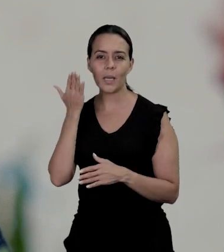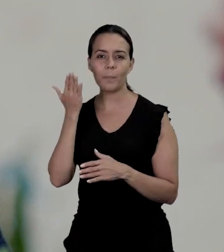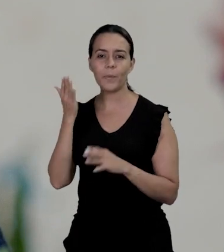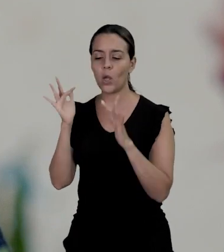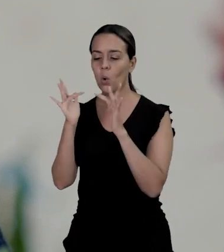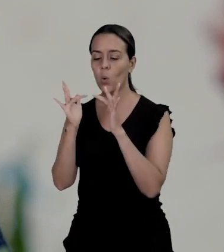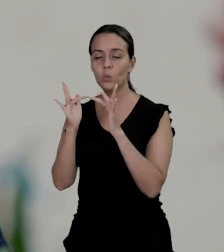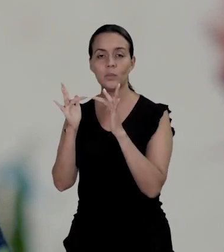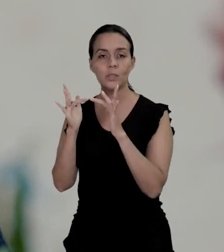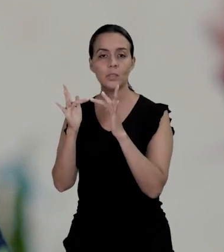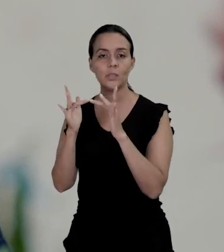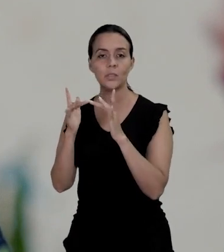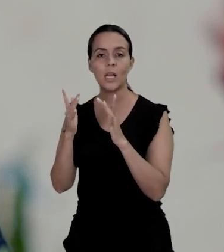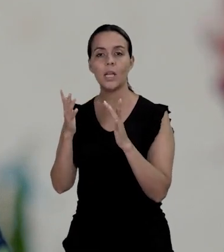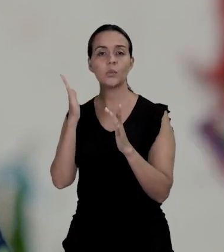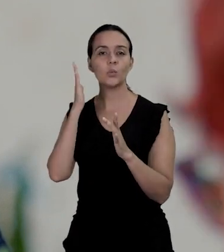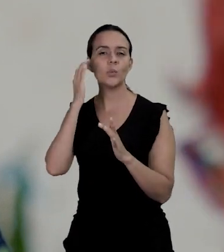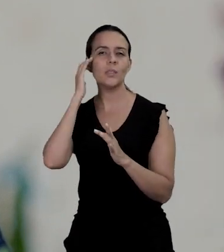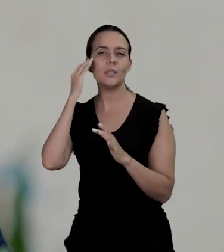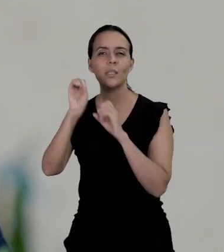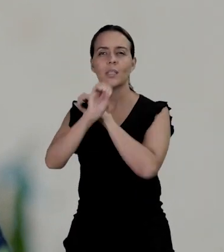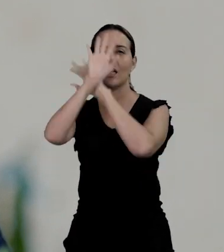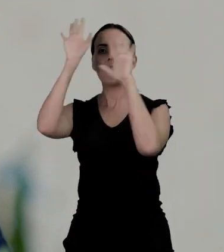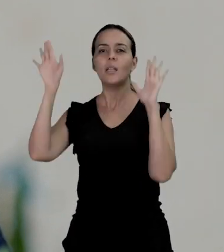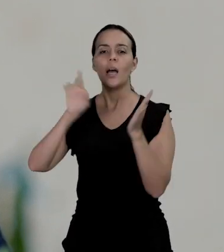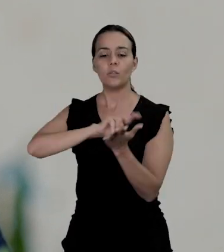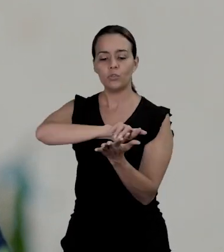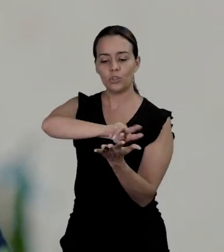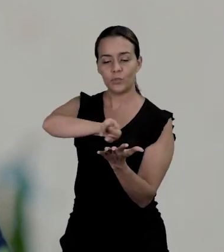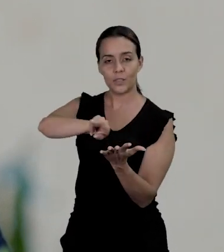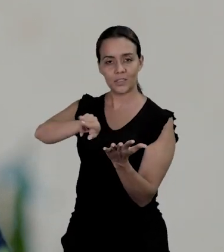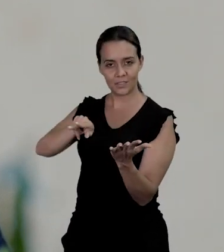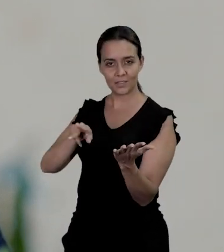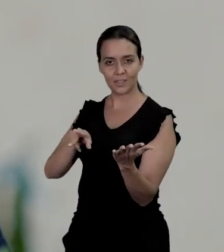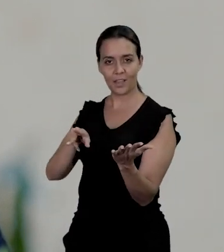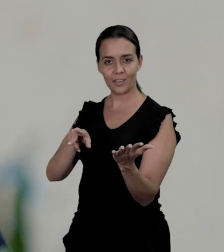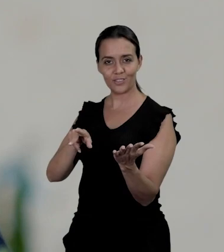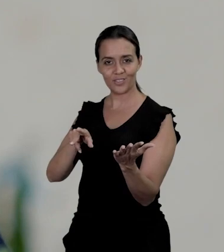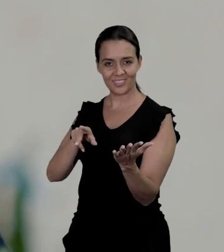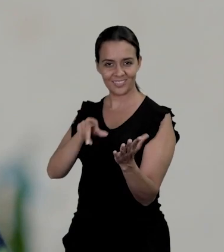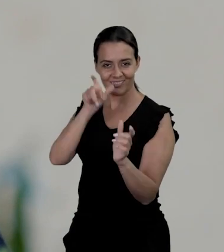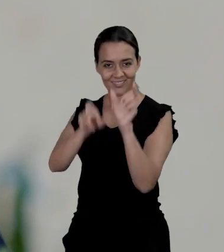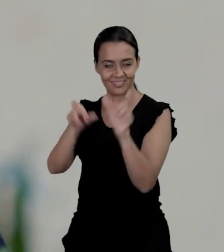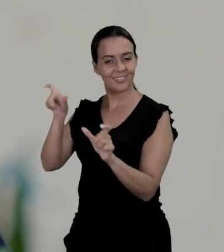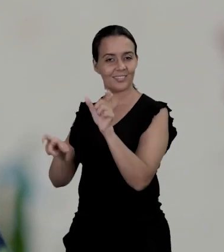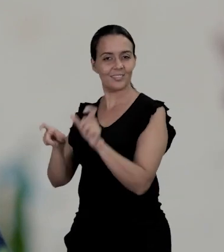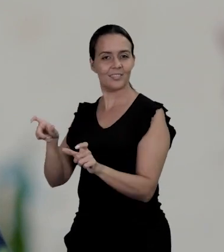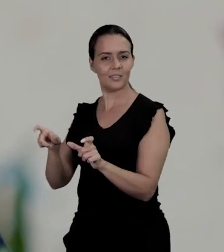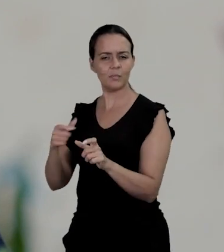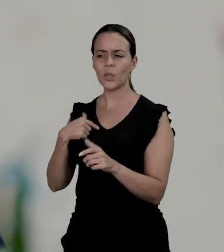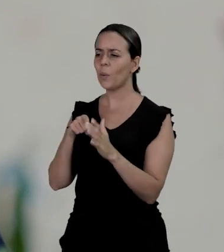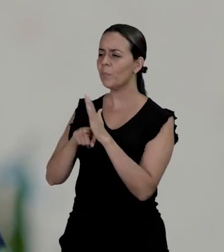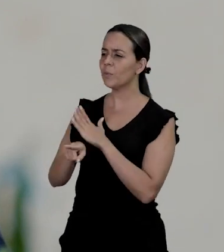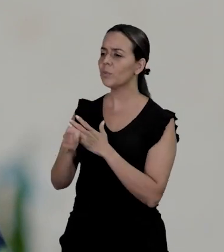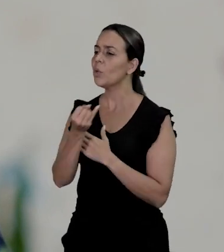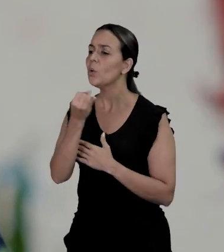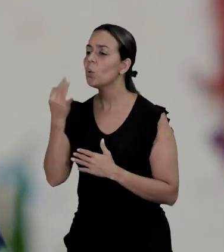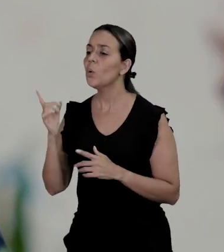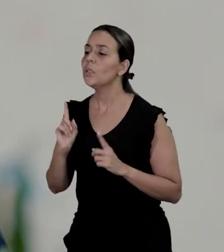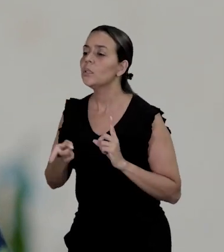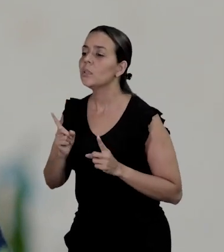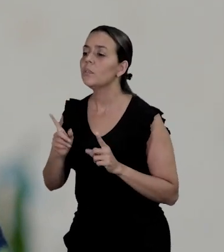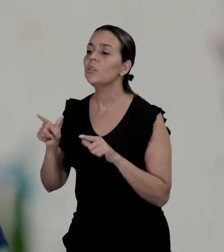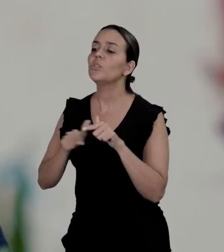conseguirem lidar melhor com a diversidade. E daí eu só perguntei, tá, mas quantas travestis trabalham